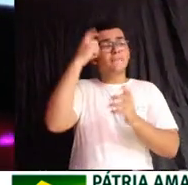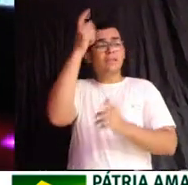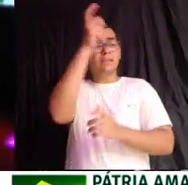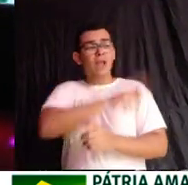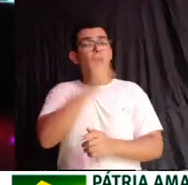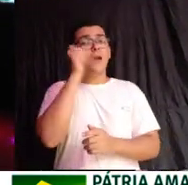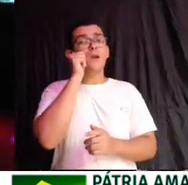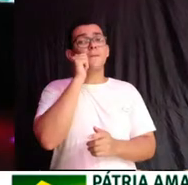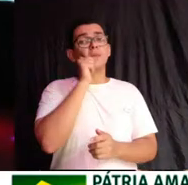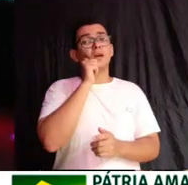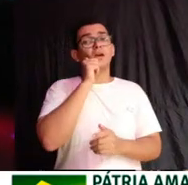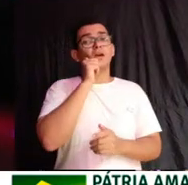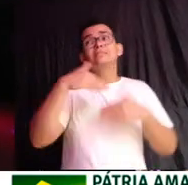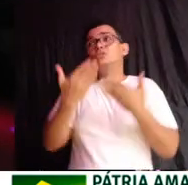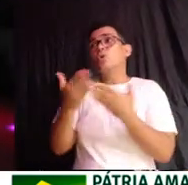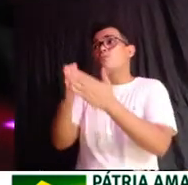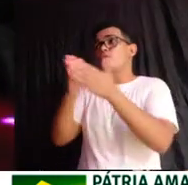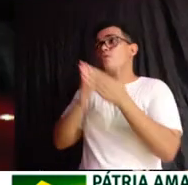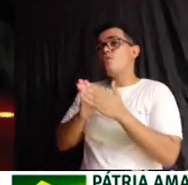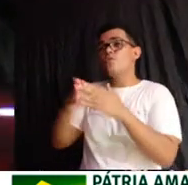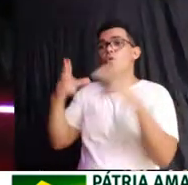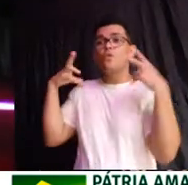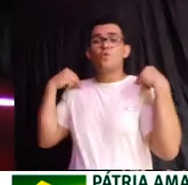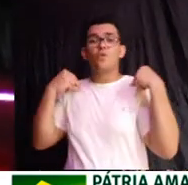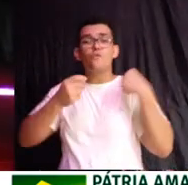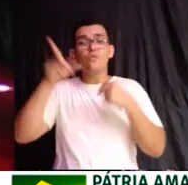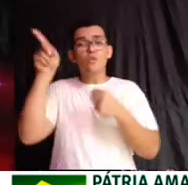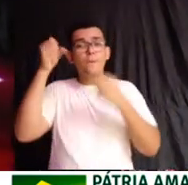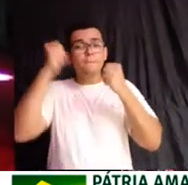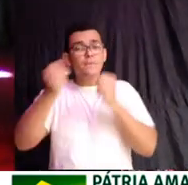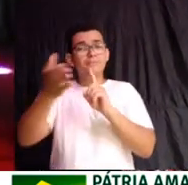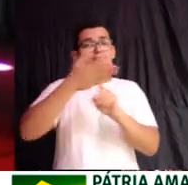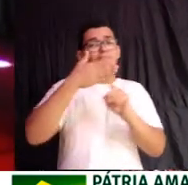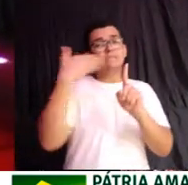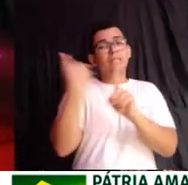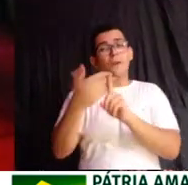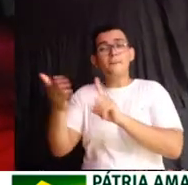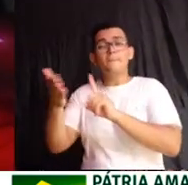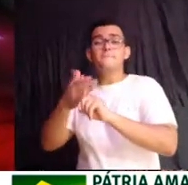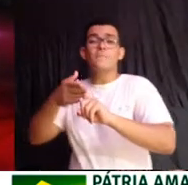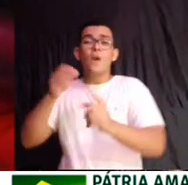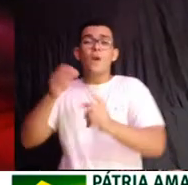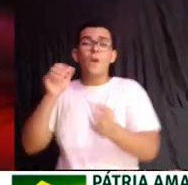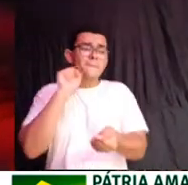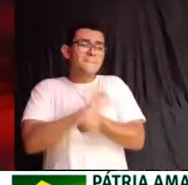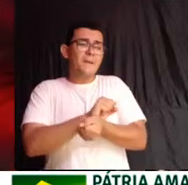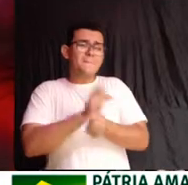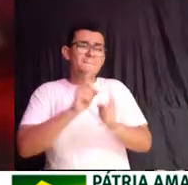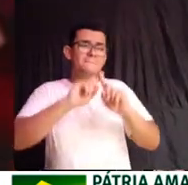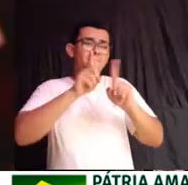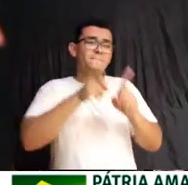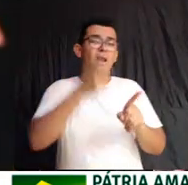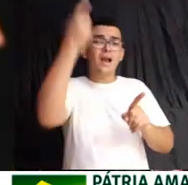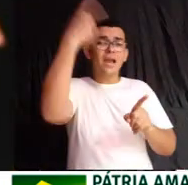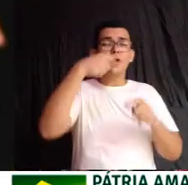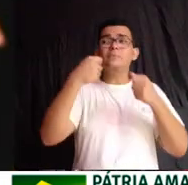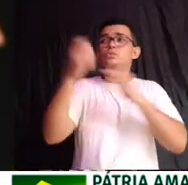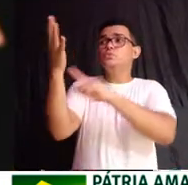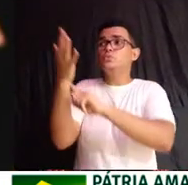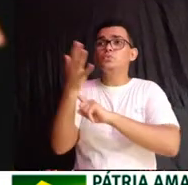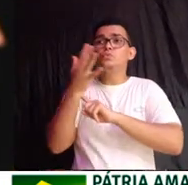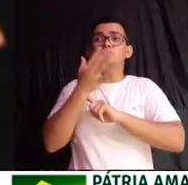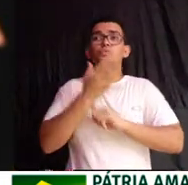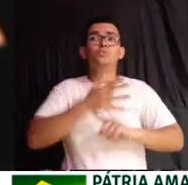Seu guarda, seja meu amigo, me bata, me prenda, faça tudo comigo, mas não me deixe